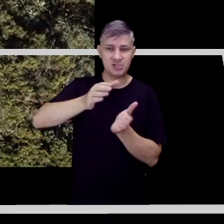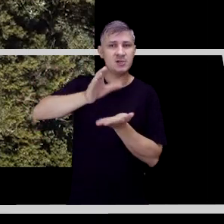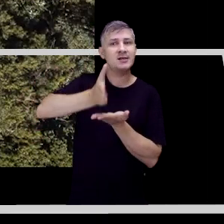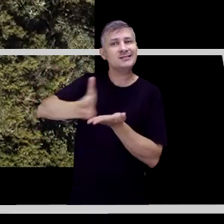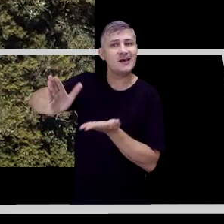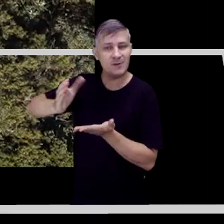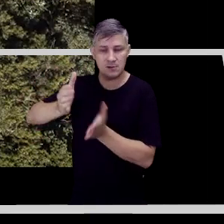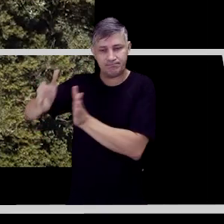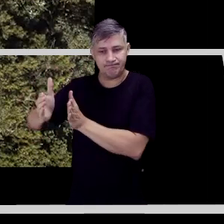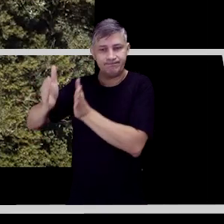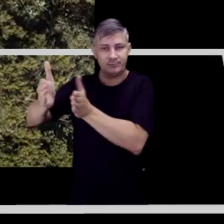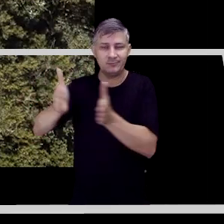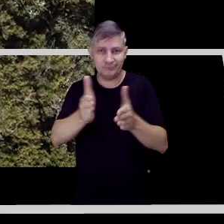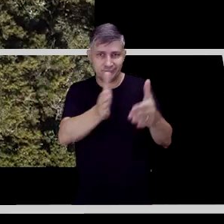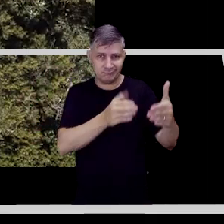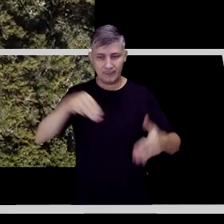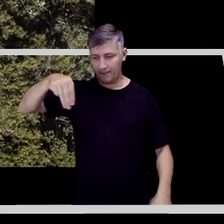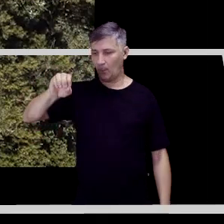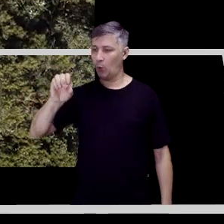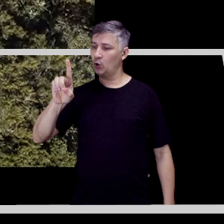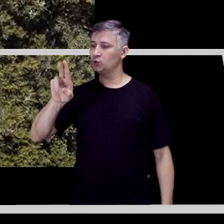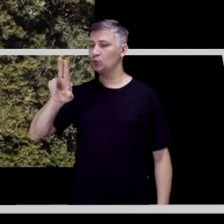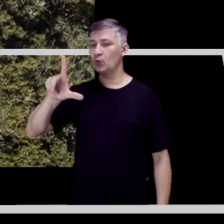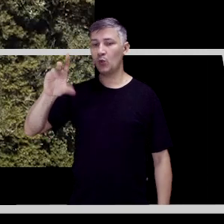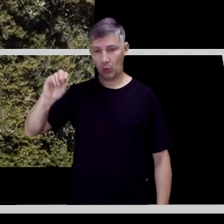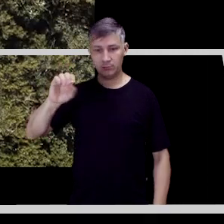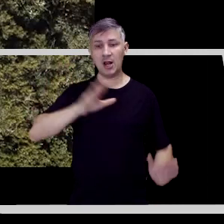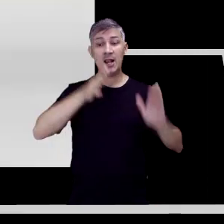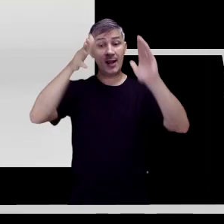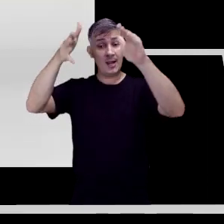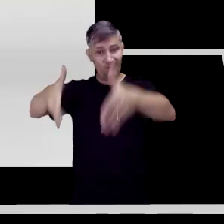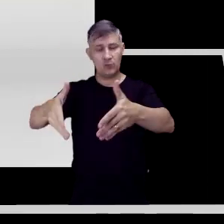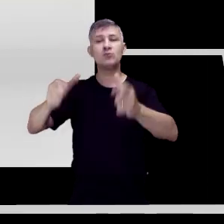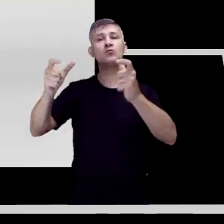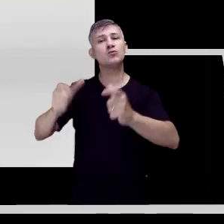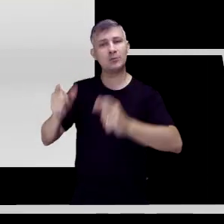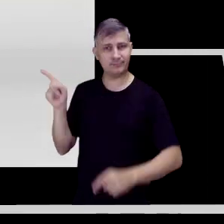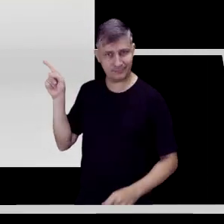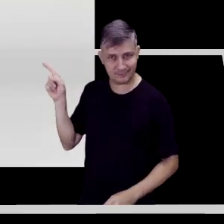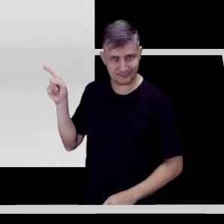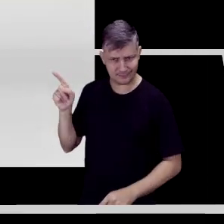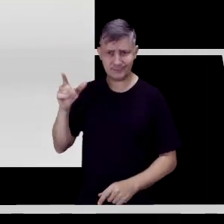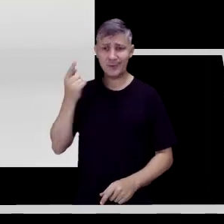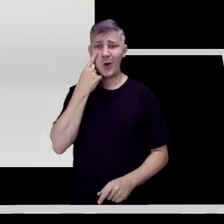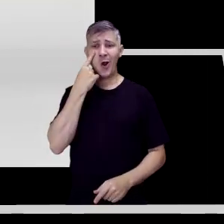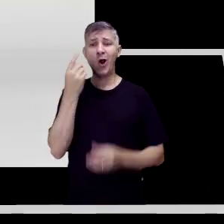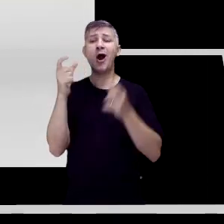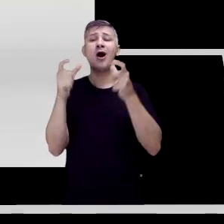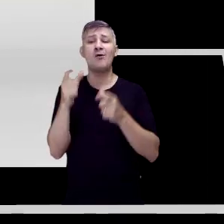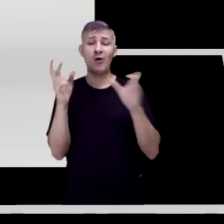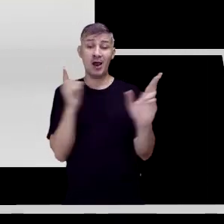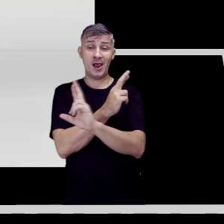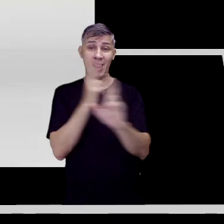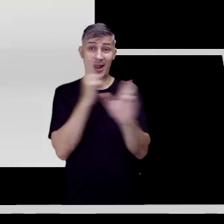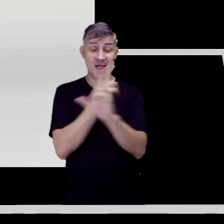em módulos e montada a partir desses módulos no local. Isso é uma maquete que